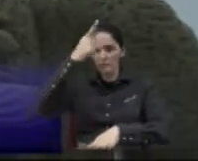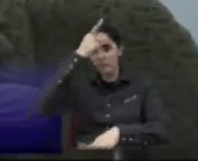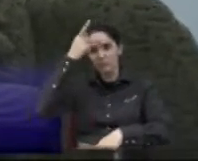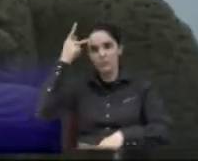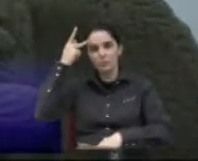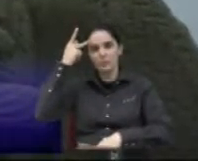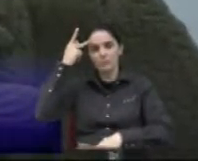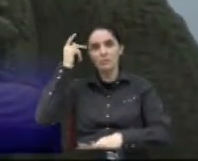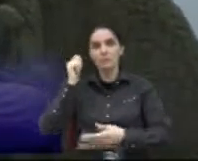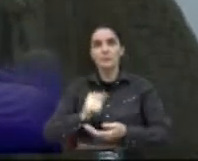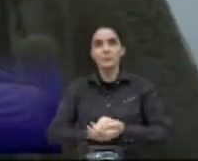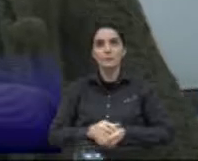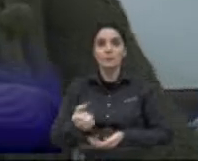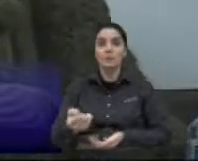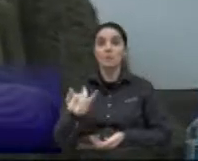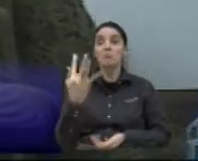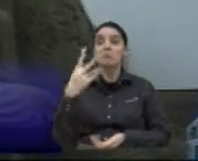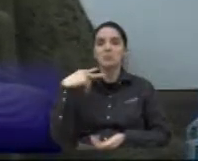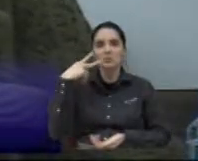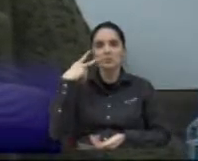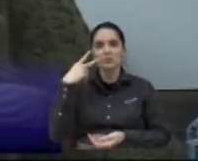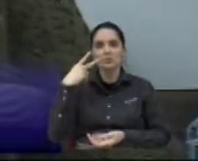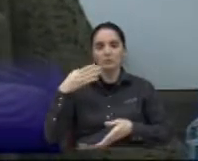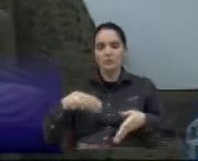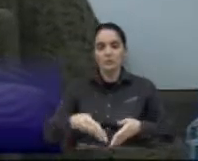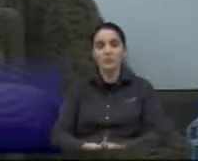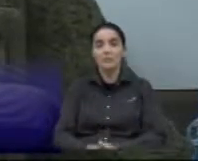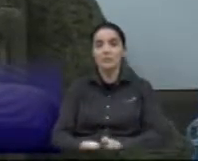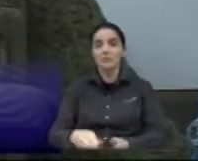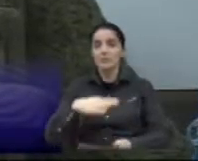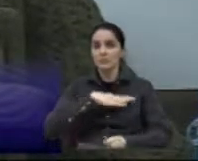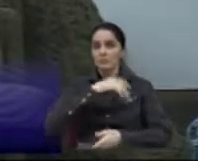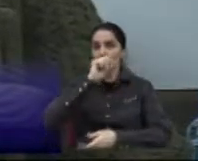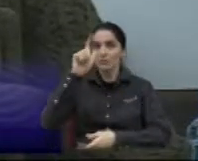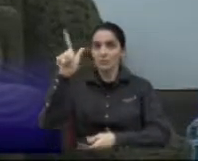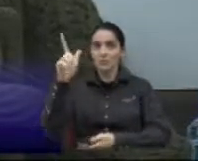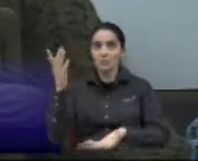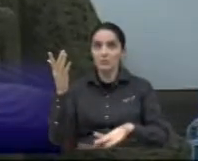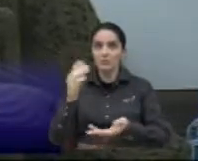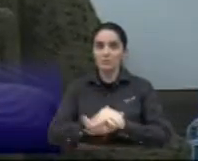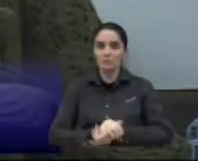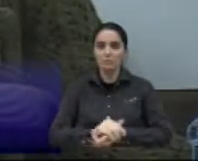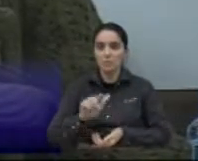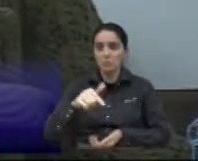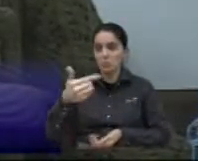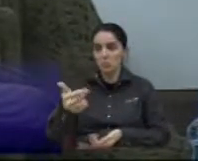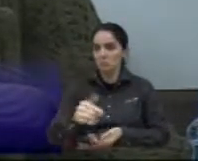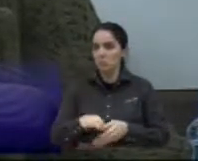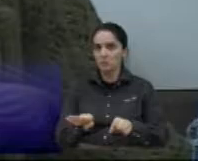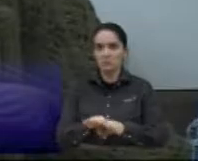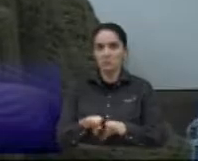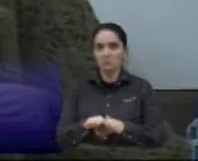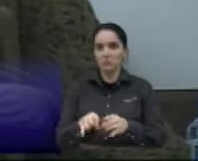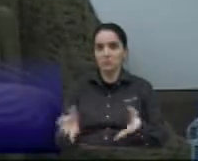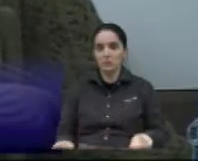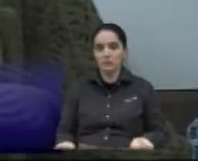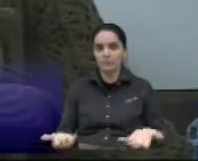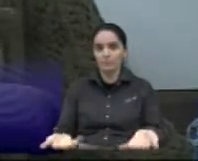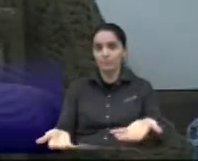Quantos vereadores temos que nascidos na cidade de Limeira... E outros tantos que contribuem e vêm de